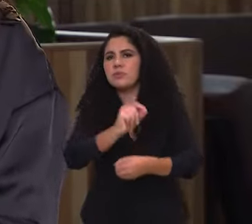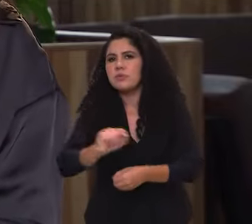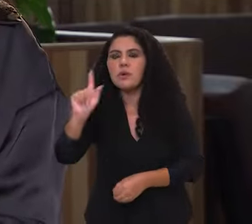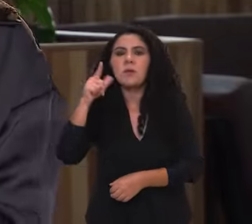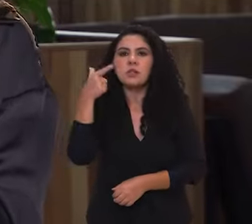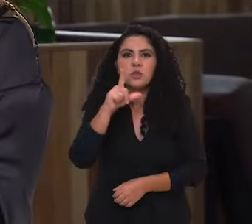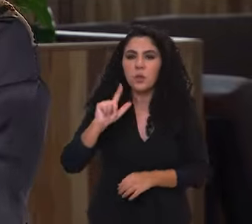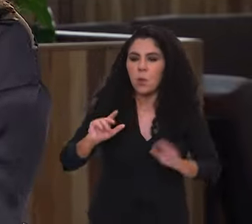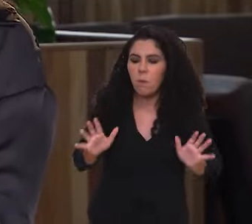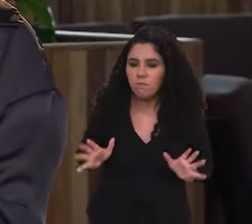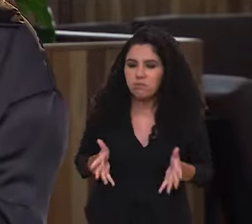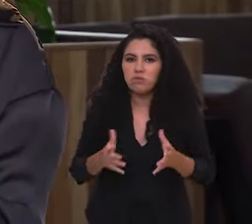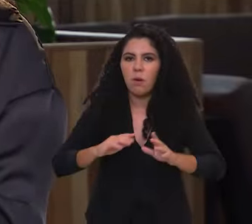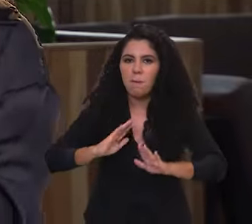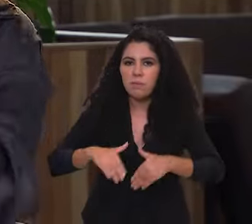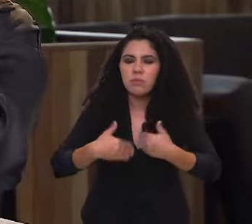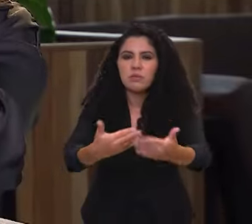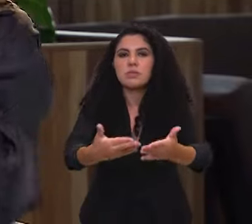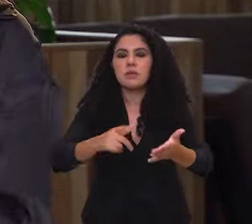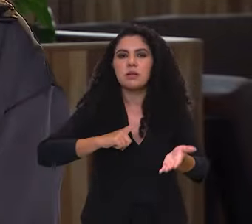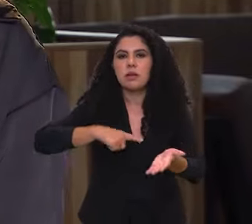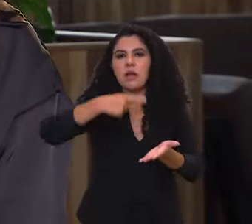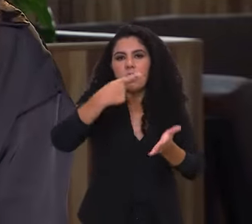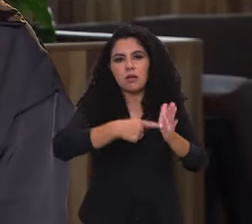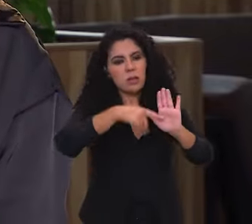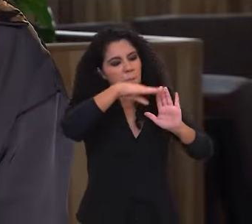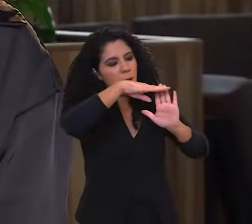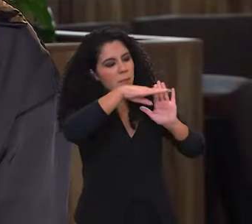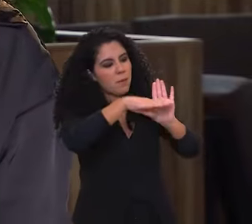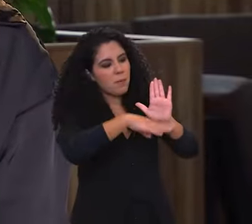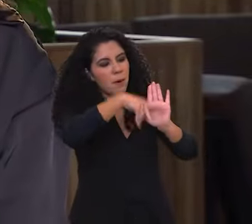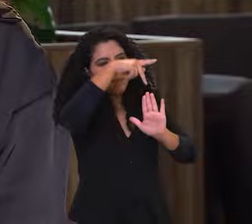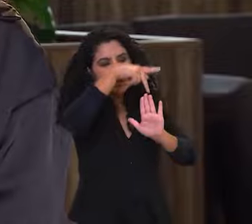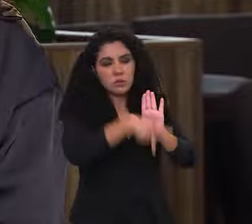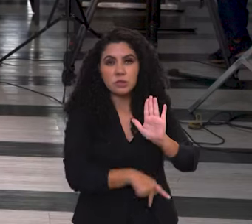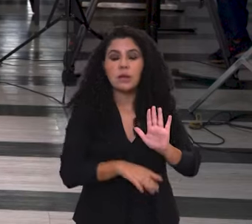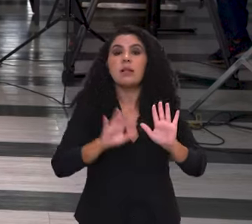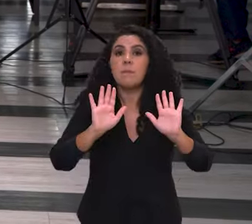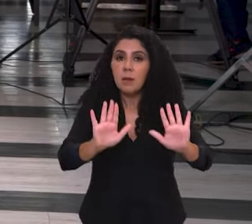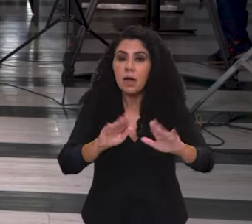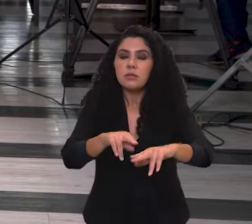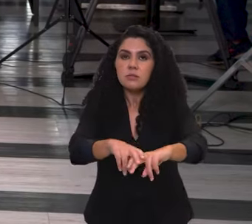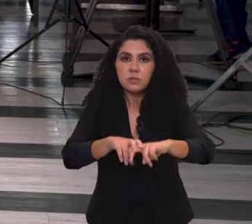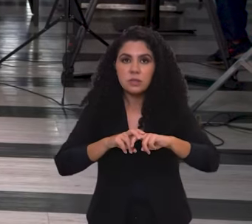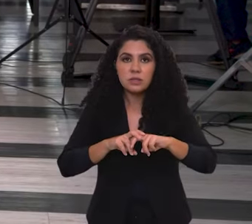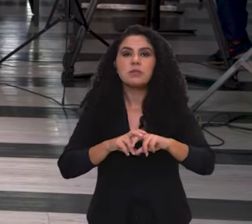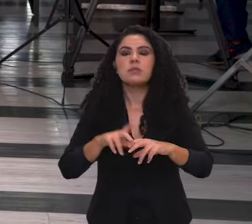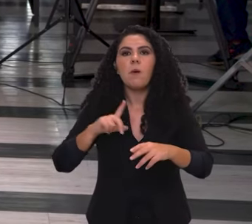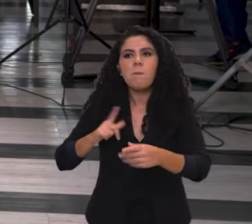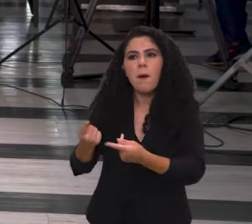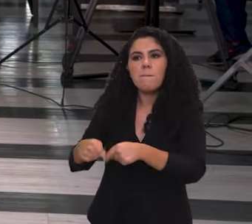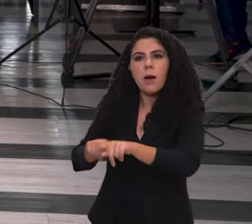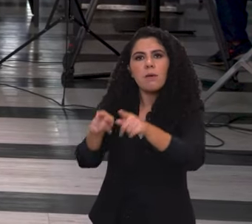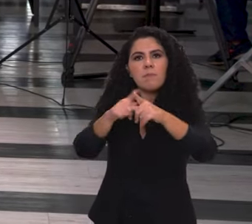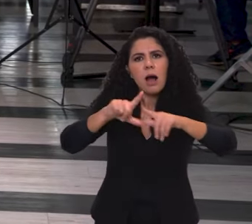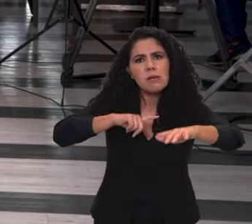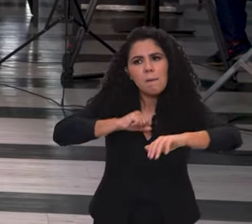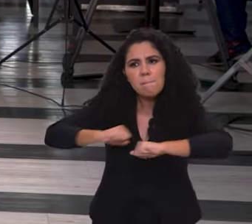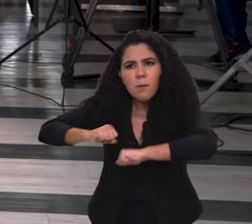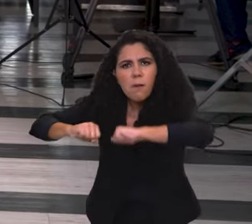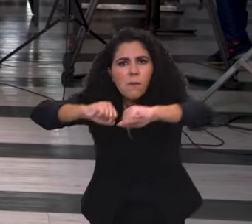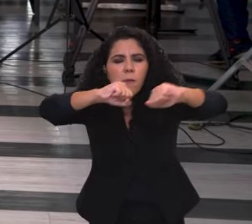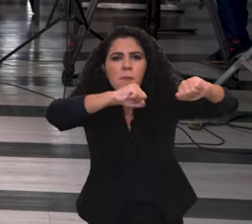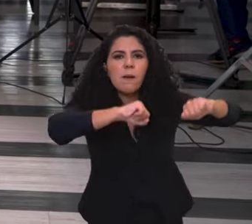se engajar em torno de um planejamento que é feito e definido uma carteira de projetos prioritários. A partir daí, os parceiros são mobilizados para